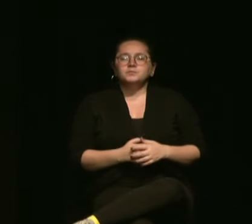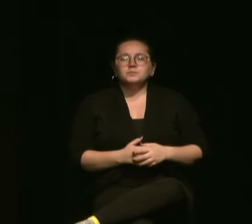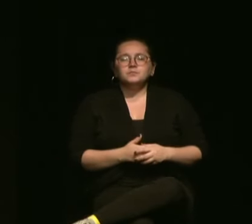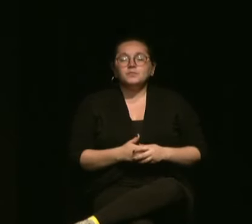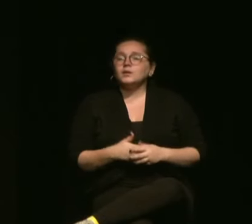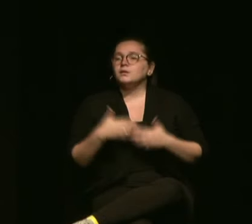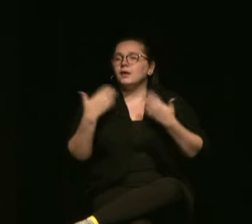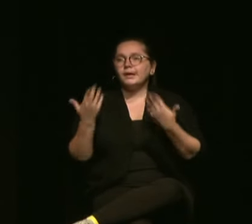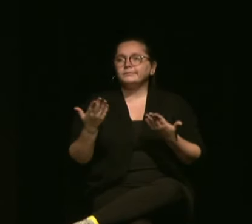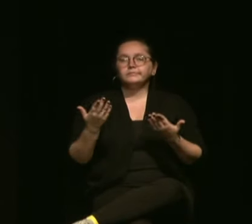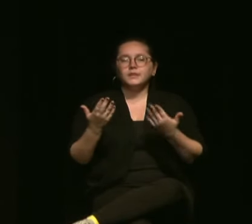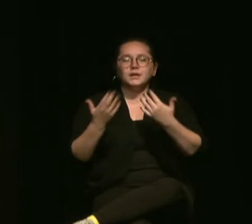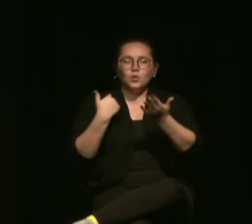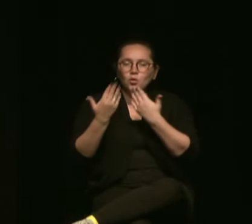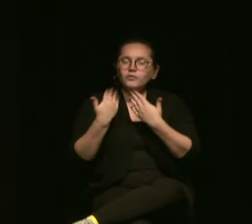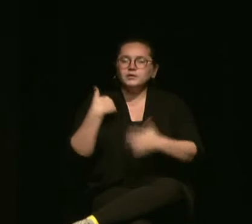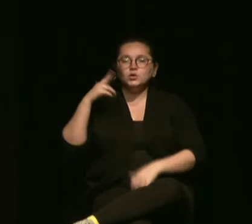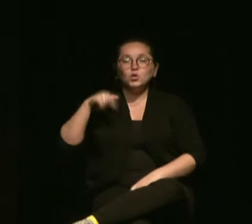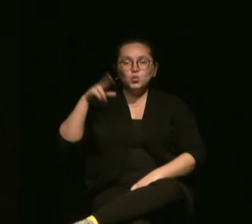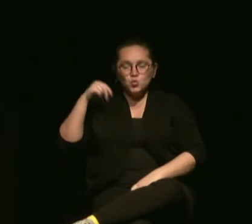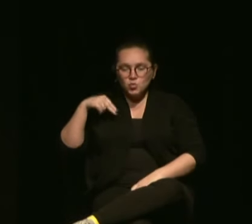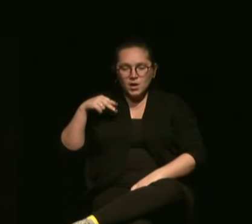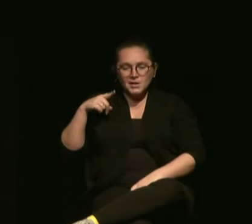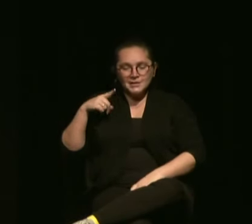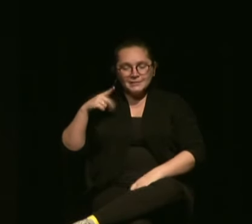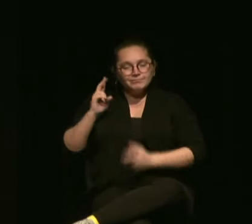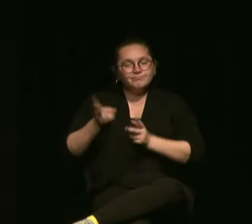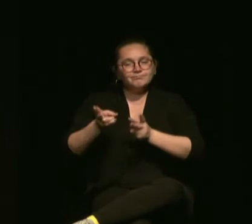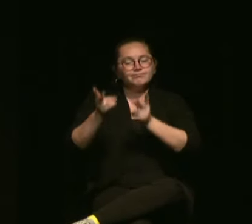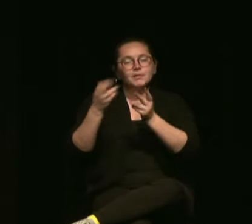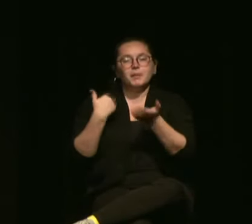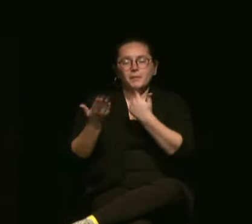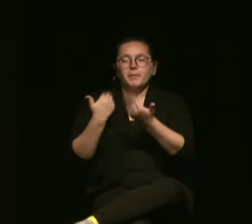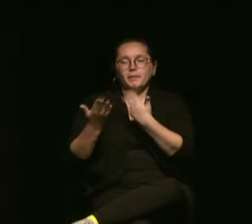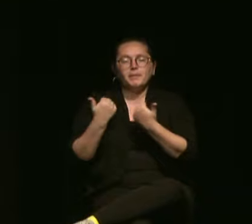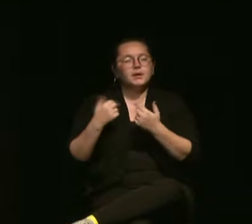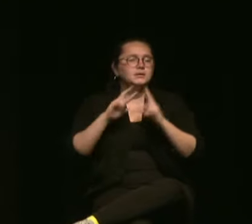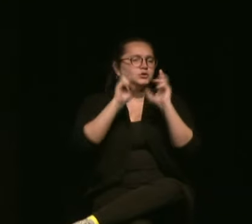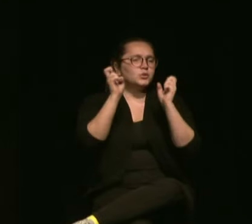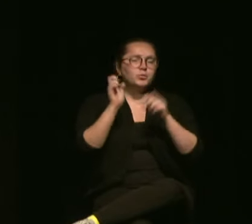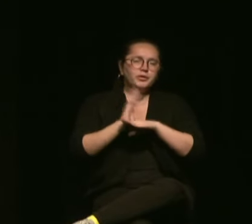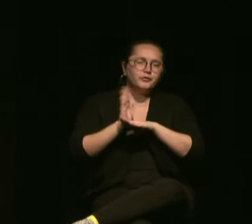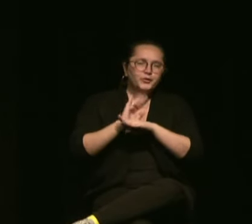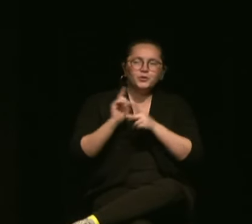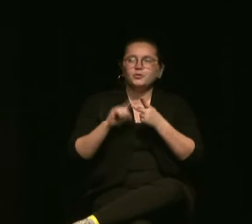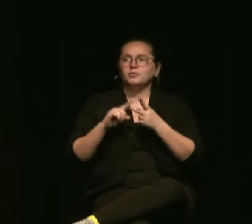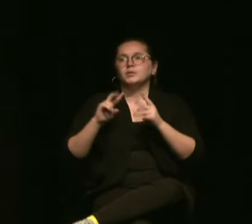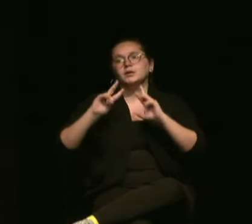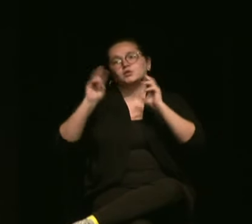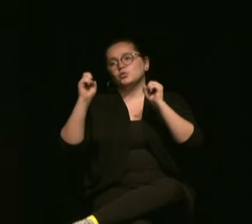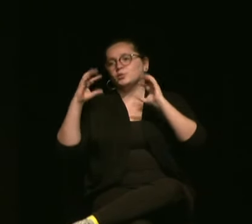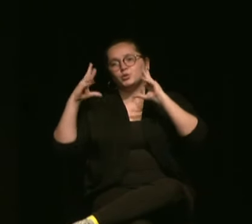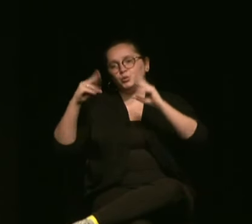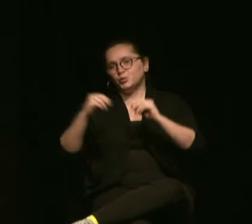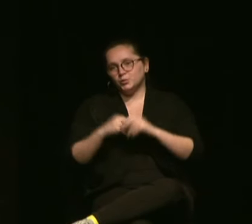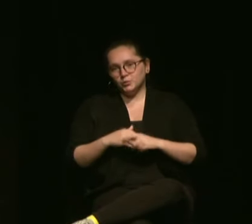E era uma conversa que nunca parava, Não só sobre filme, sobre um pouco tudo,